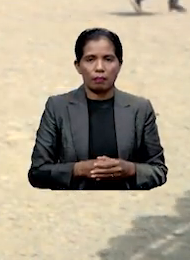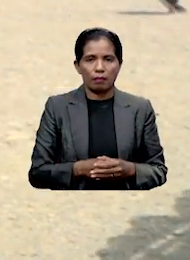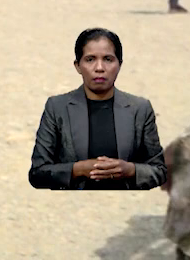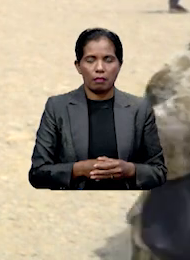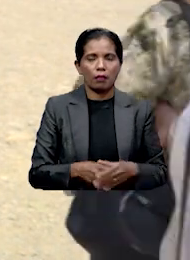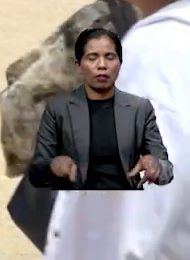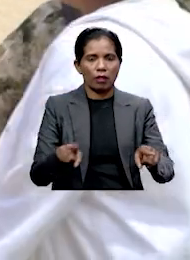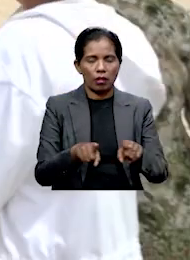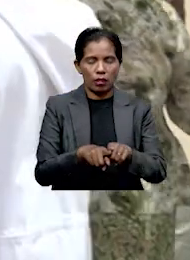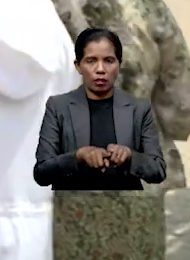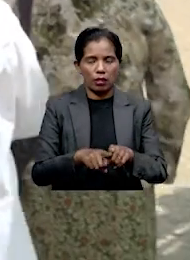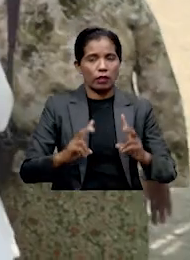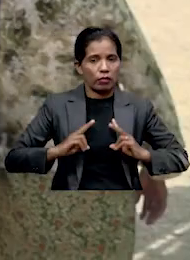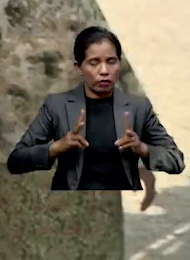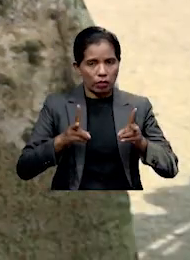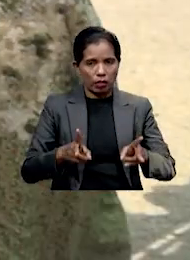a nessa mos martirida que bele,